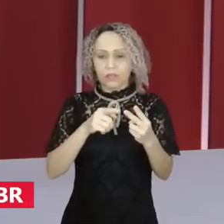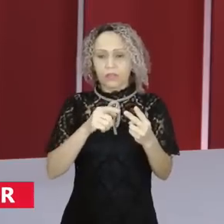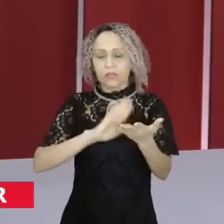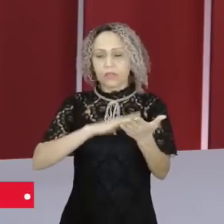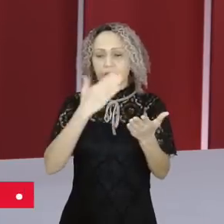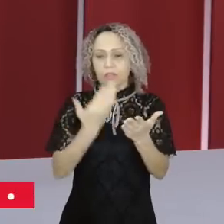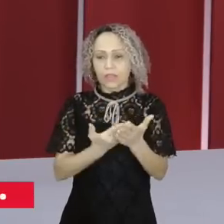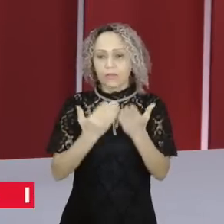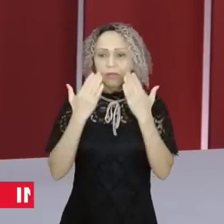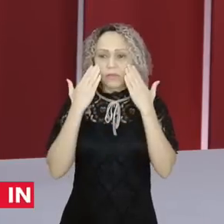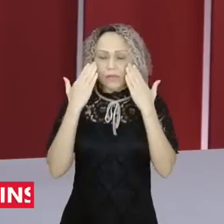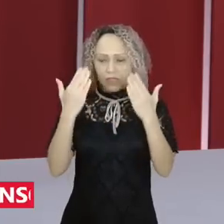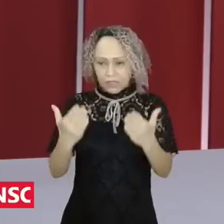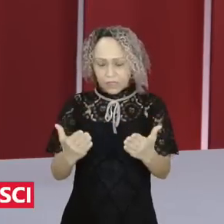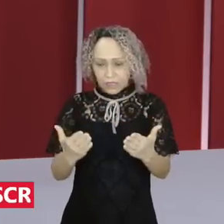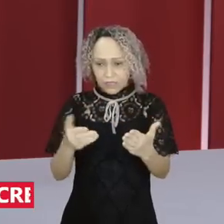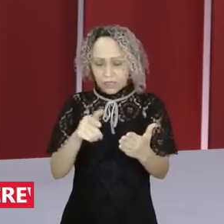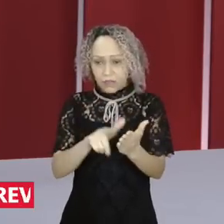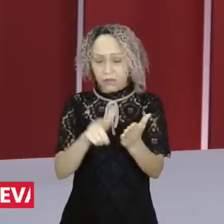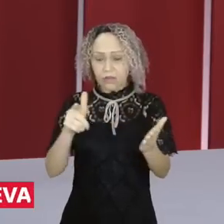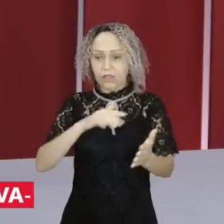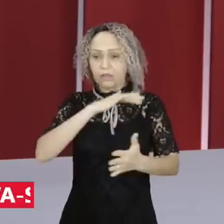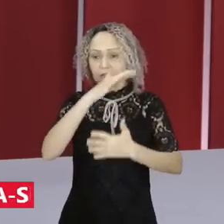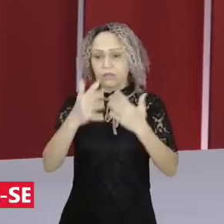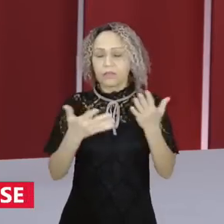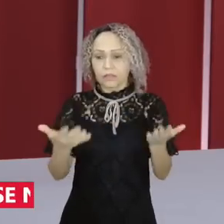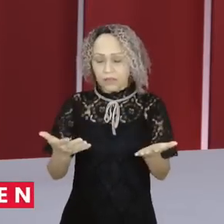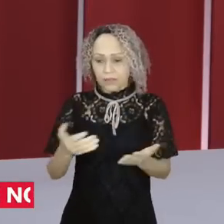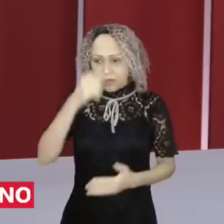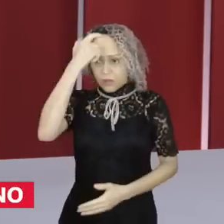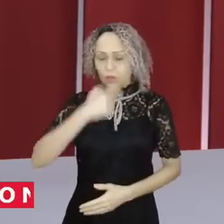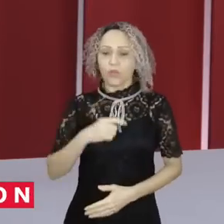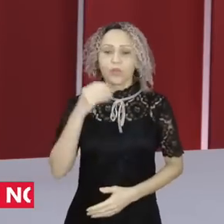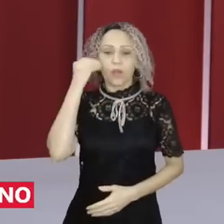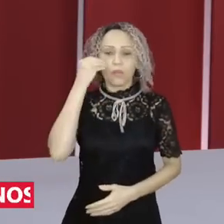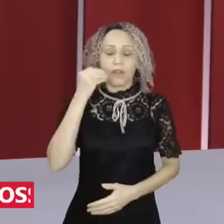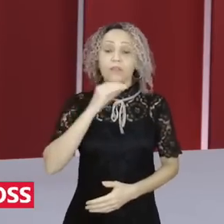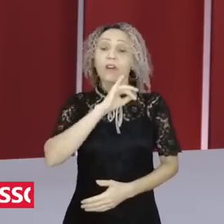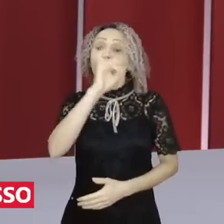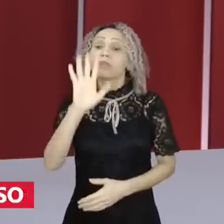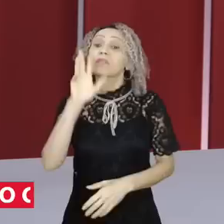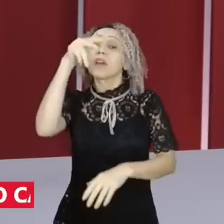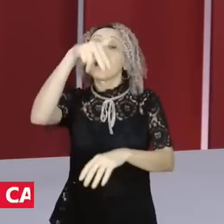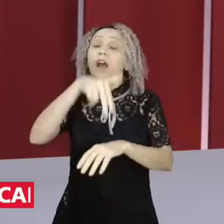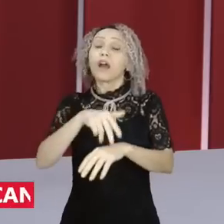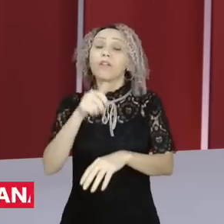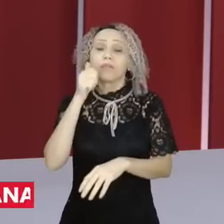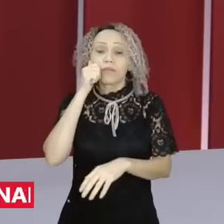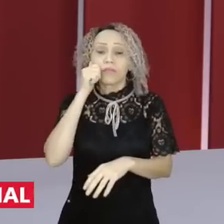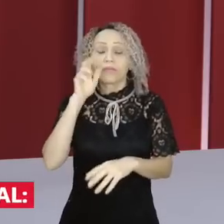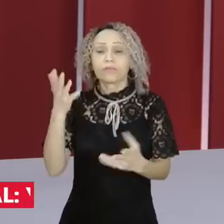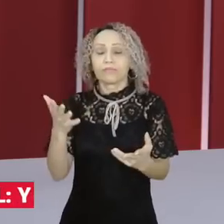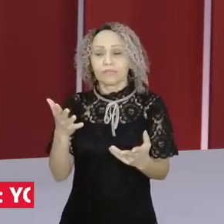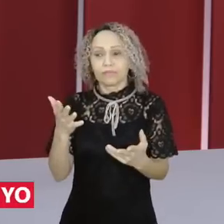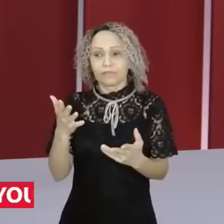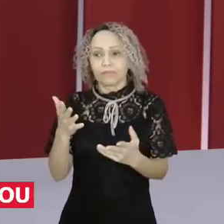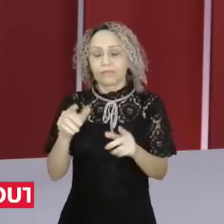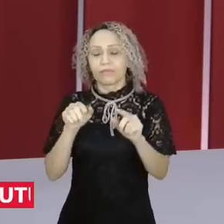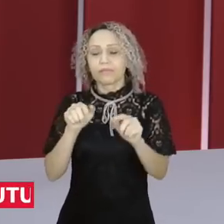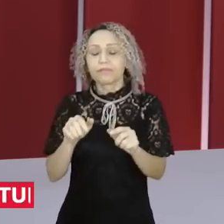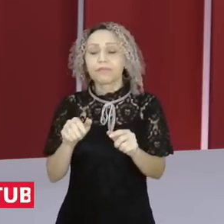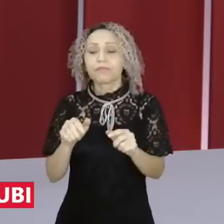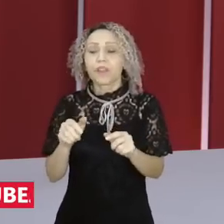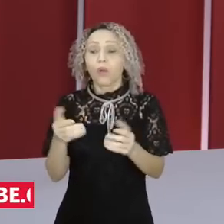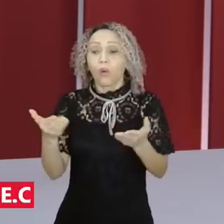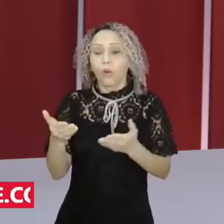Amanda Guerra e eu falo com você ao vivo do estúdio da Rede Povo de Comunicação do PT. Hoje o deputado federal Enio Verri, do PT do